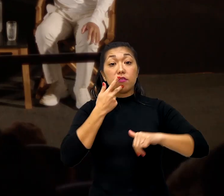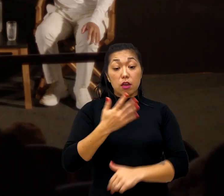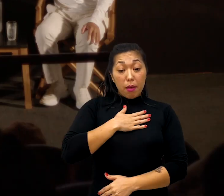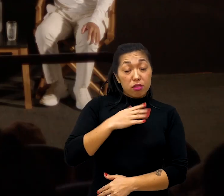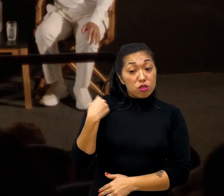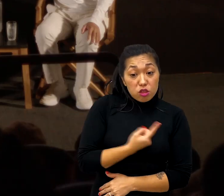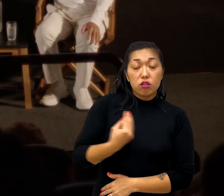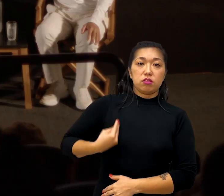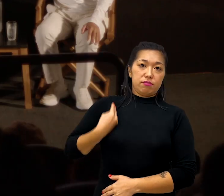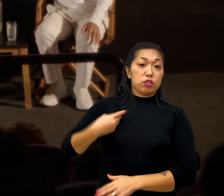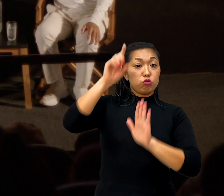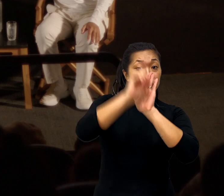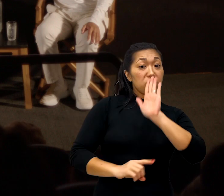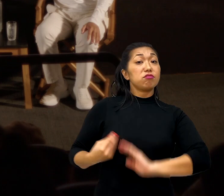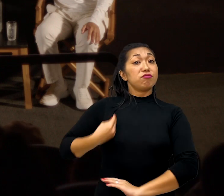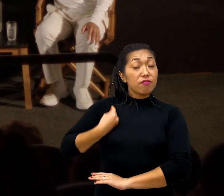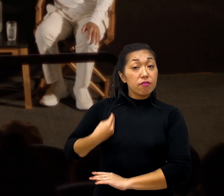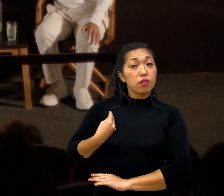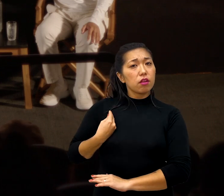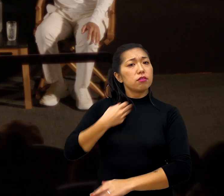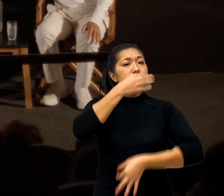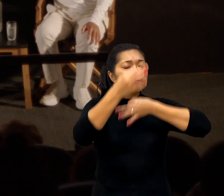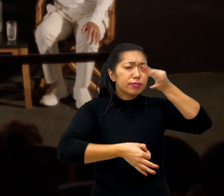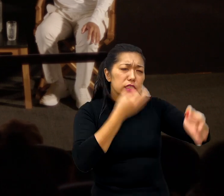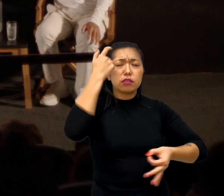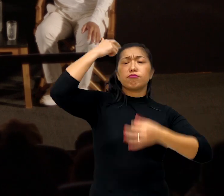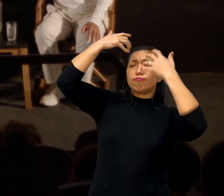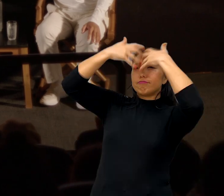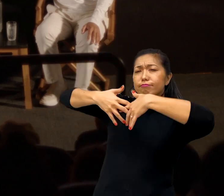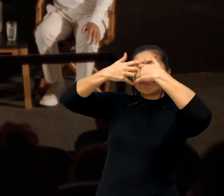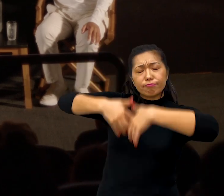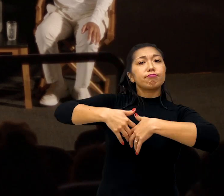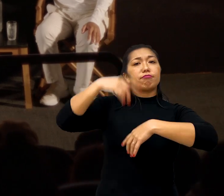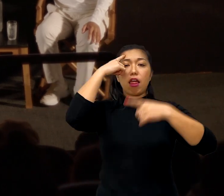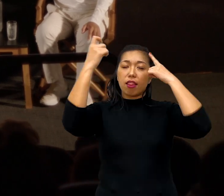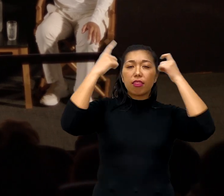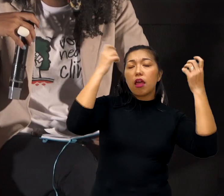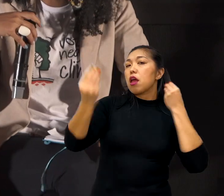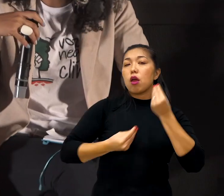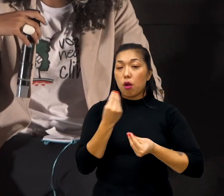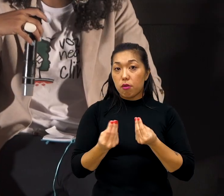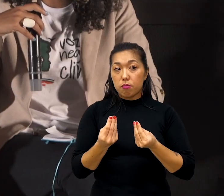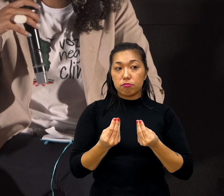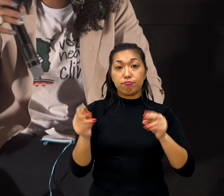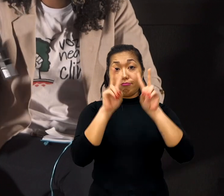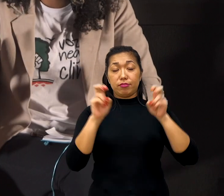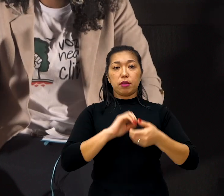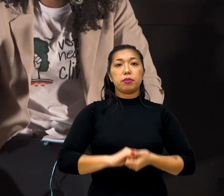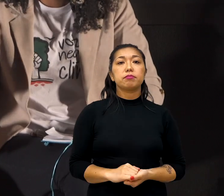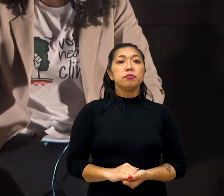existir. Quais são as suas opiniões, ideias, pensamentos, reflexões sobre essa pergunta?